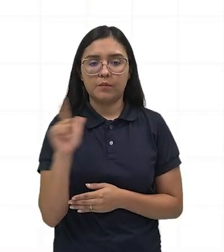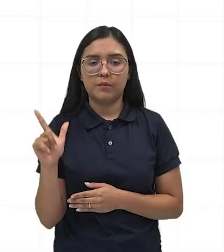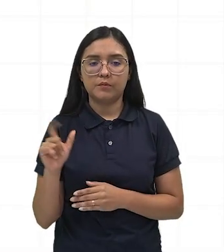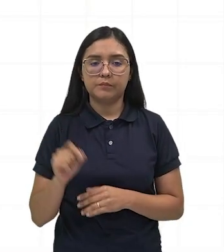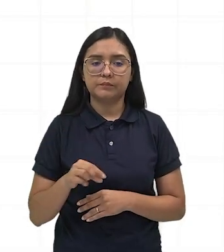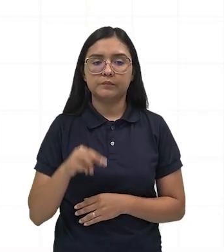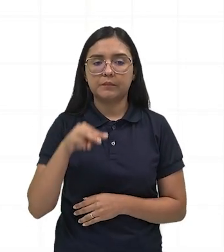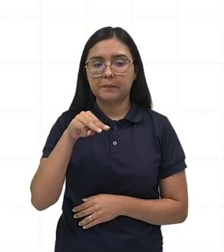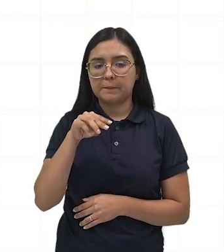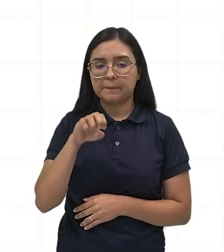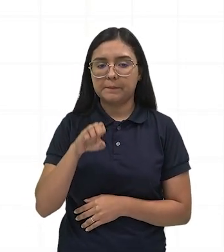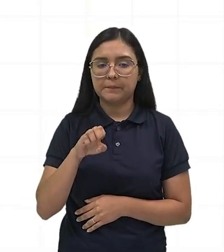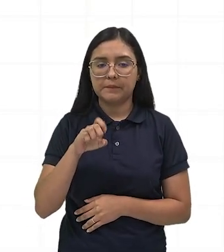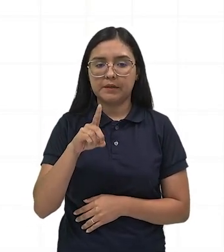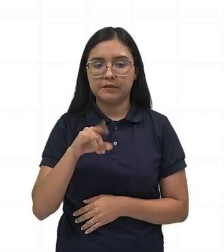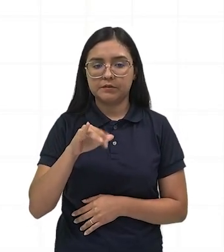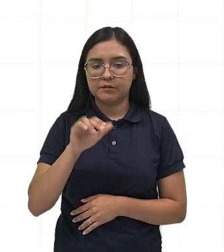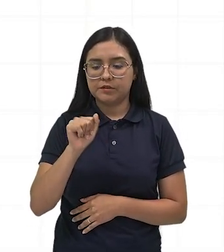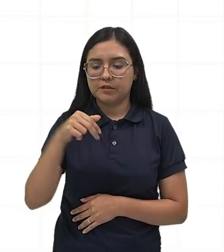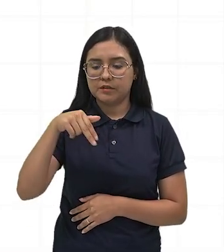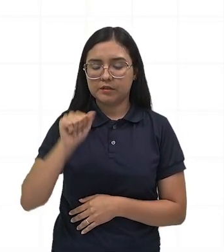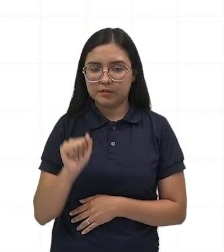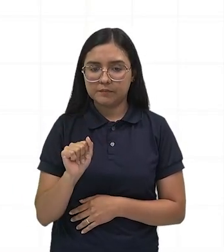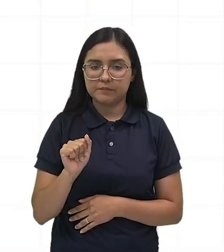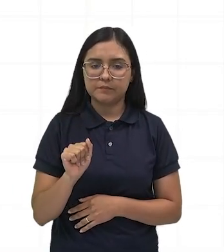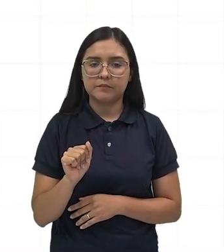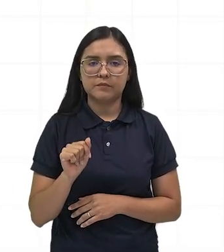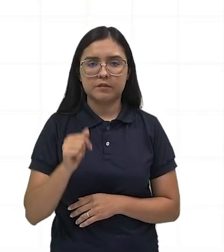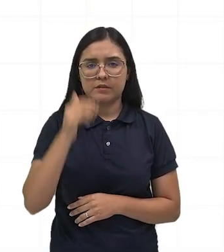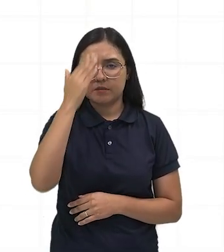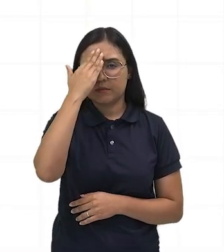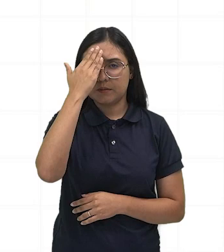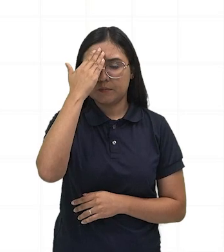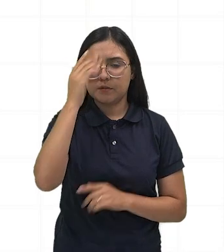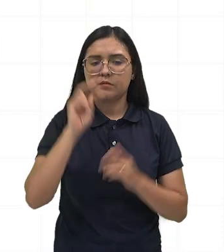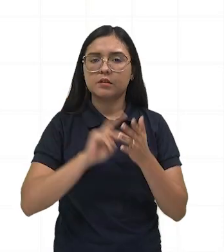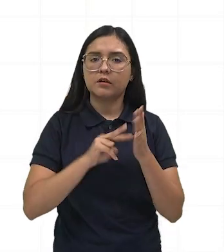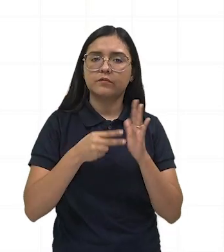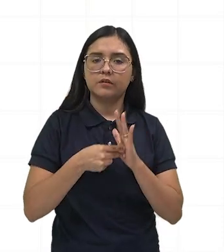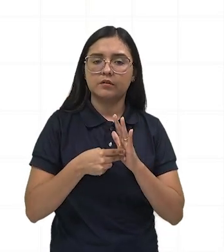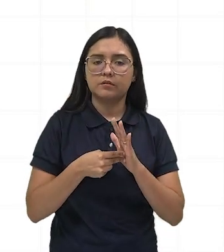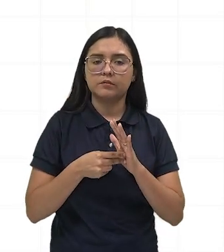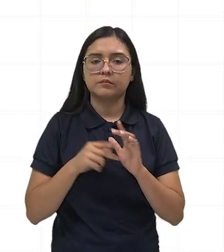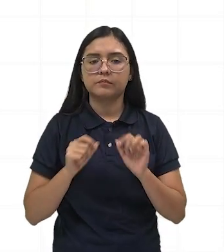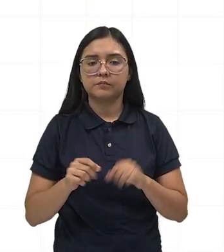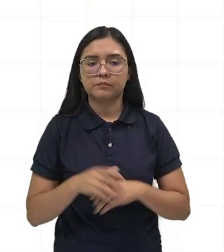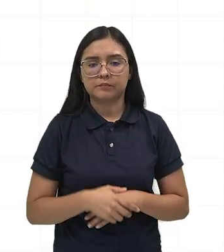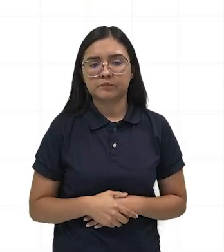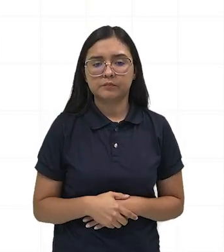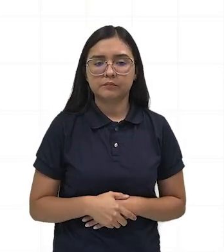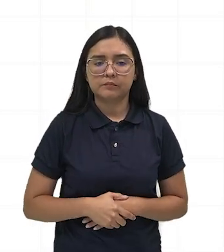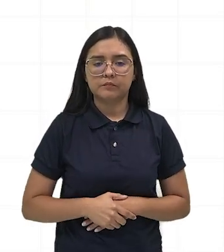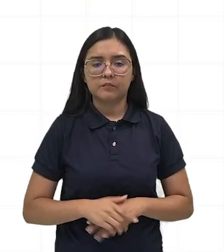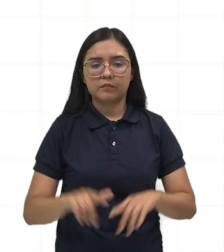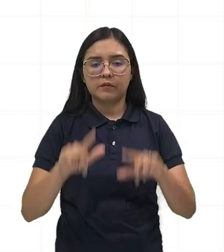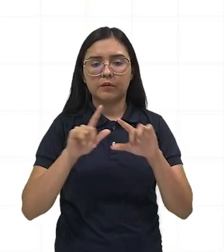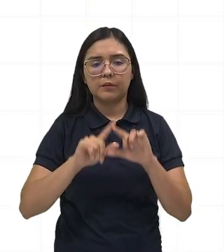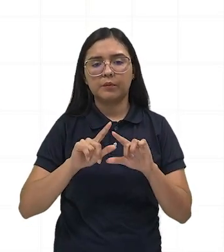nossa mediana, né? Para que vocês saibam o que é mediana. A mediana, ela sai